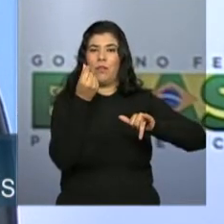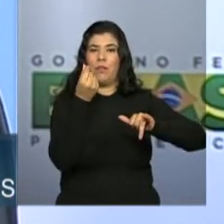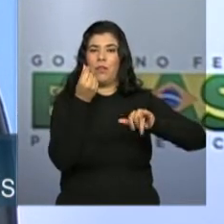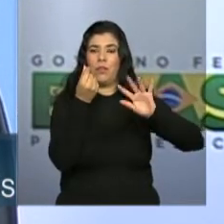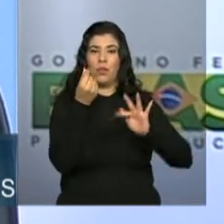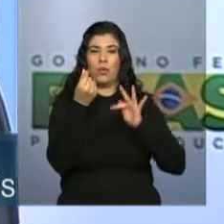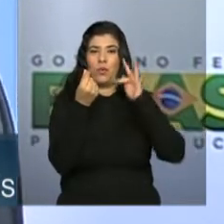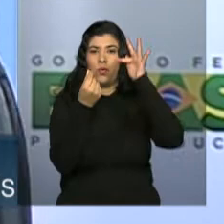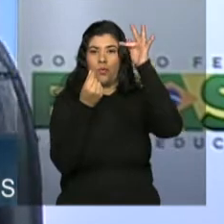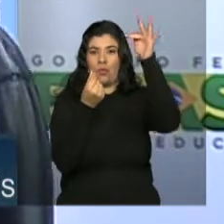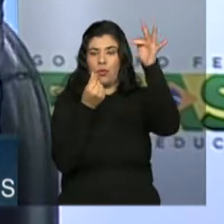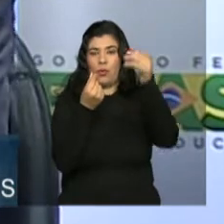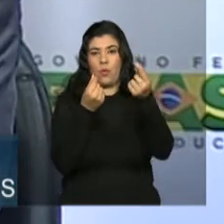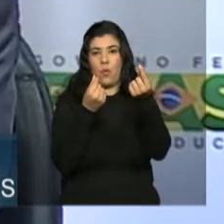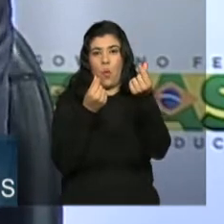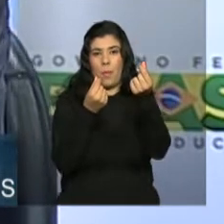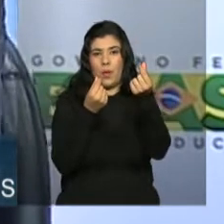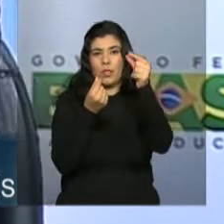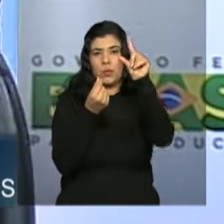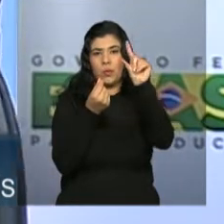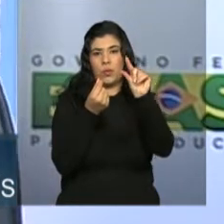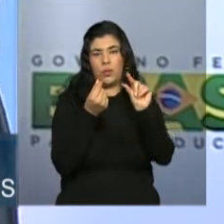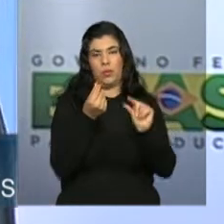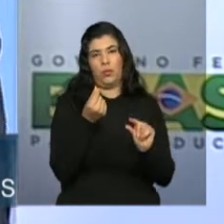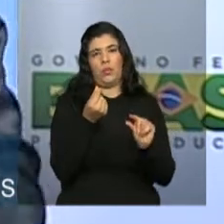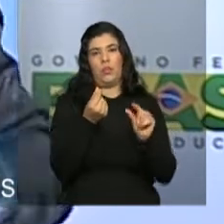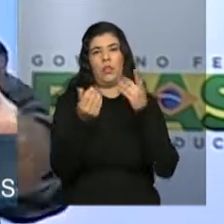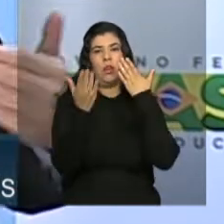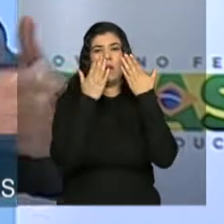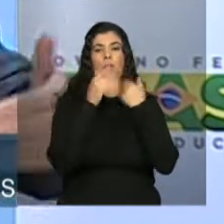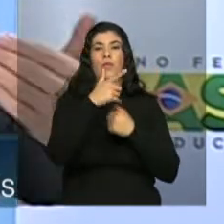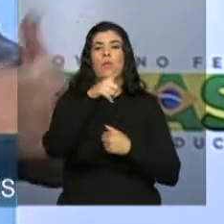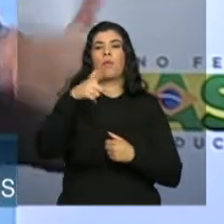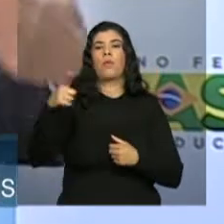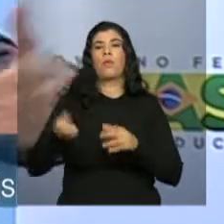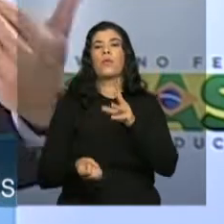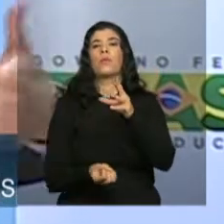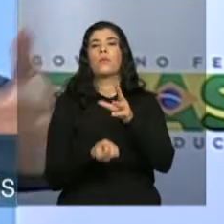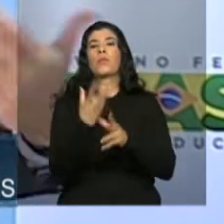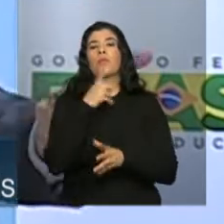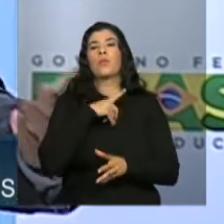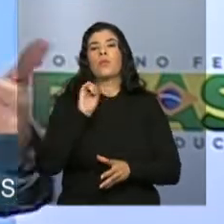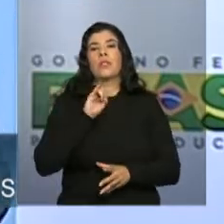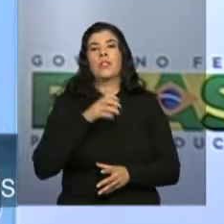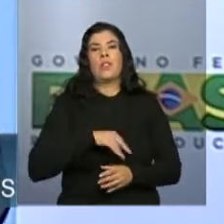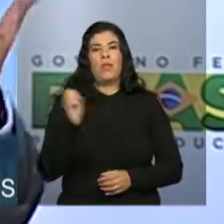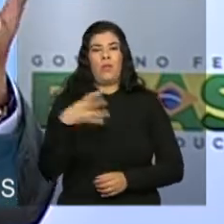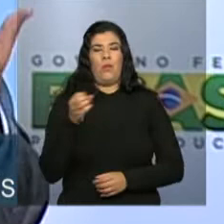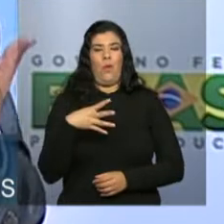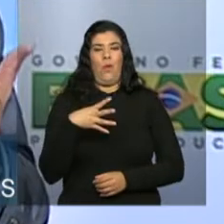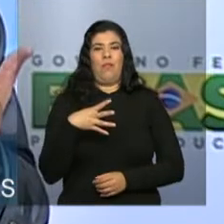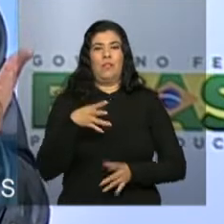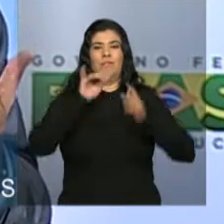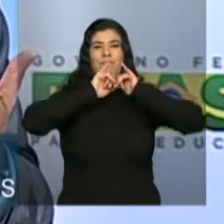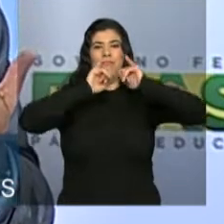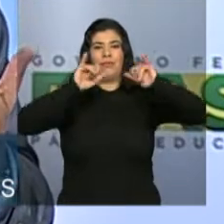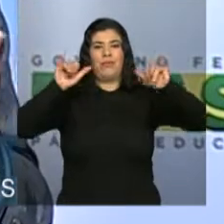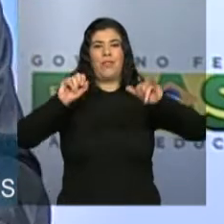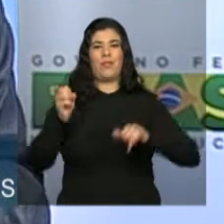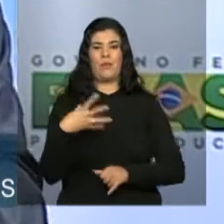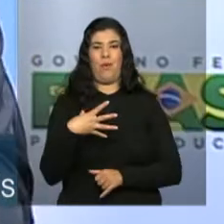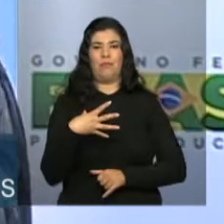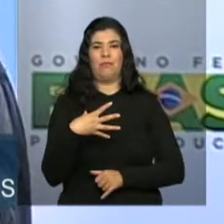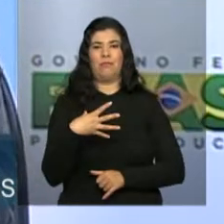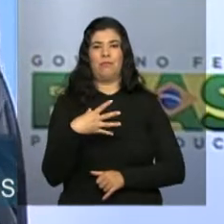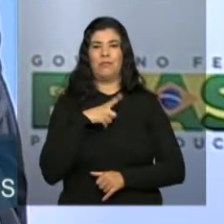é essa é uma dinâmica do mercado diferente de outros produtos que podem entender a ganhar um preço um no caso do dos